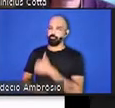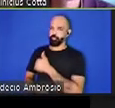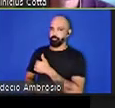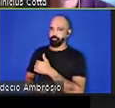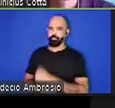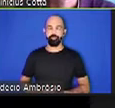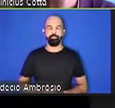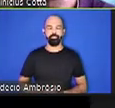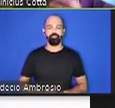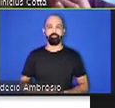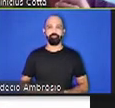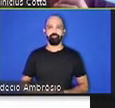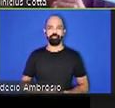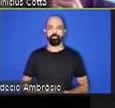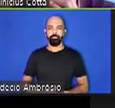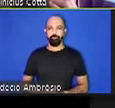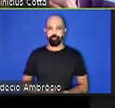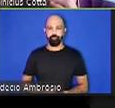Vou